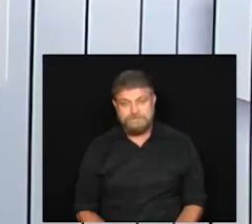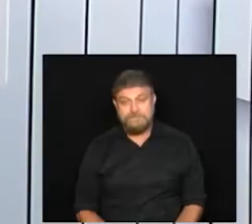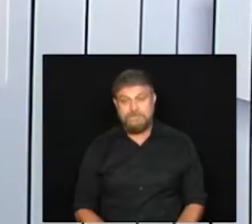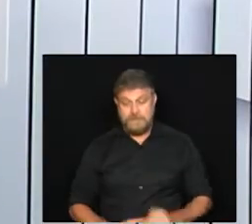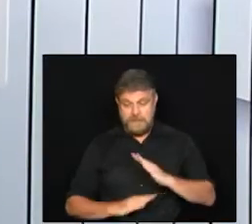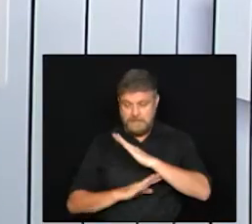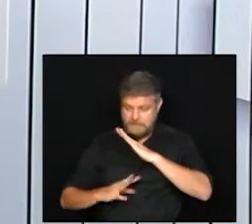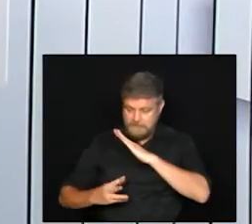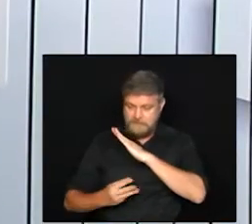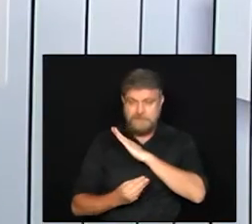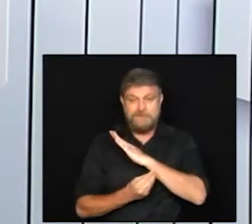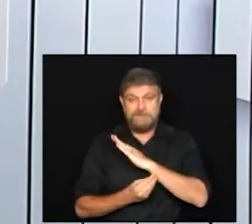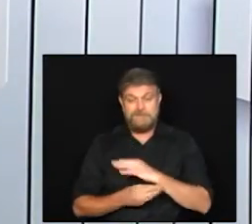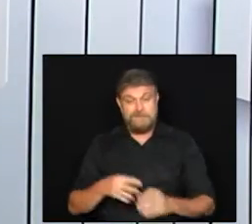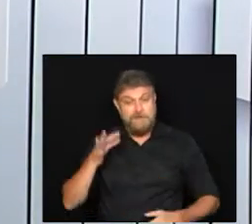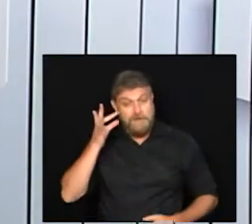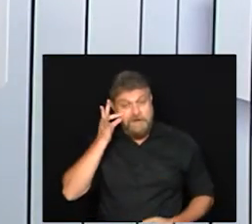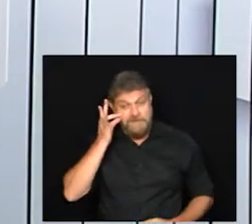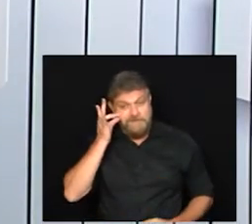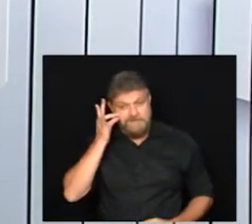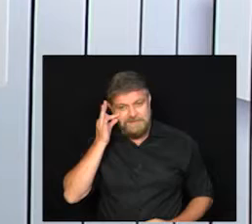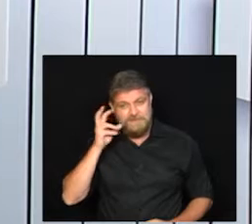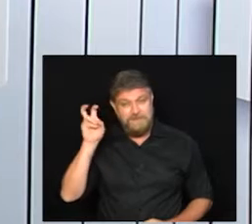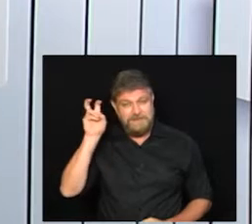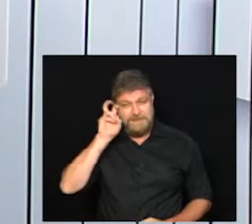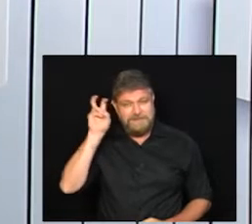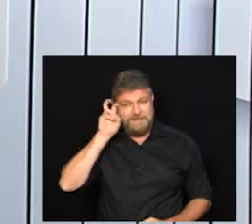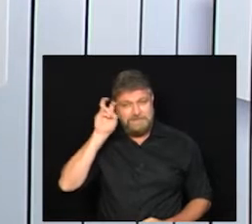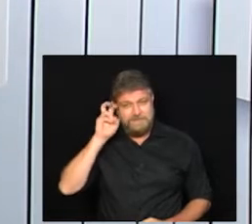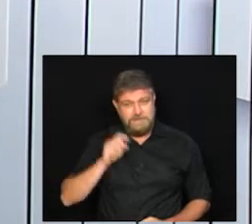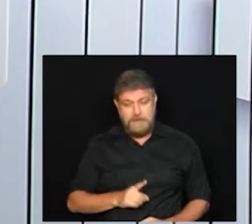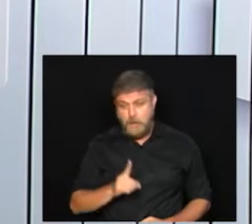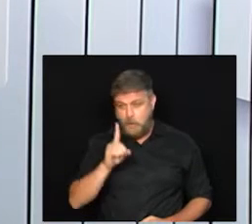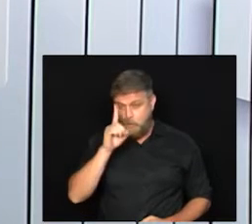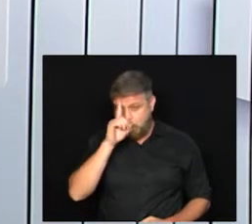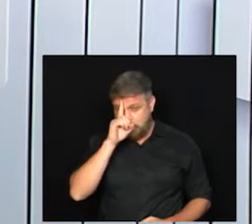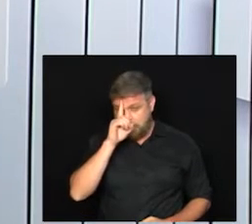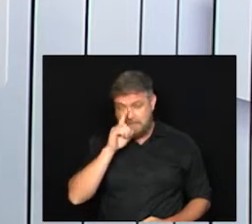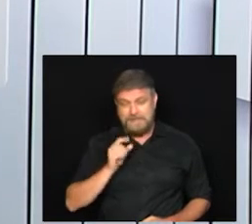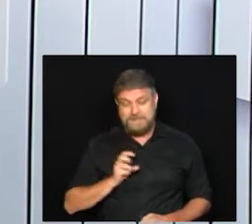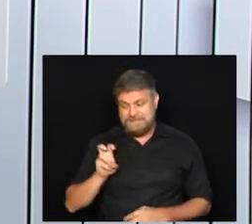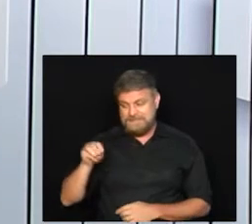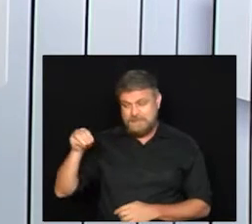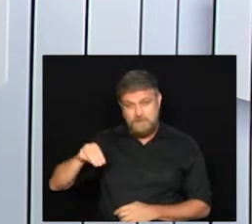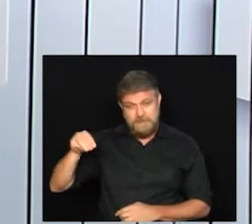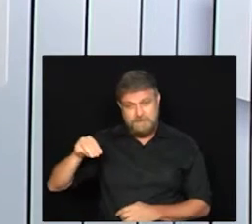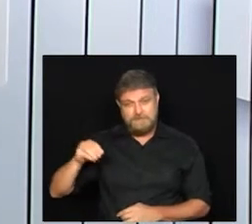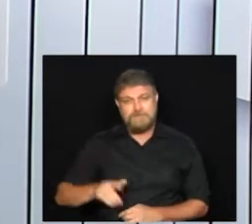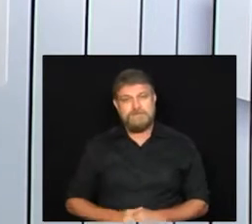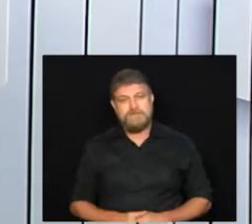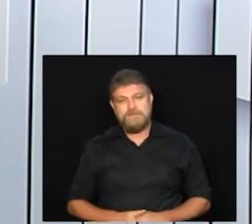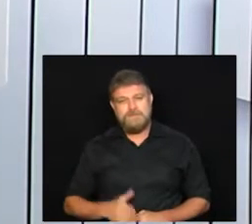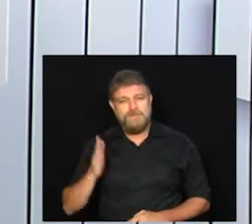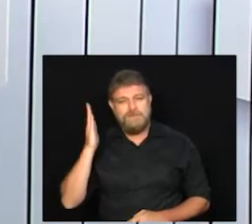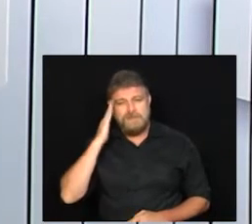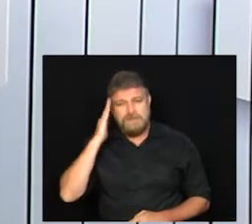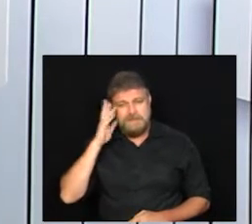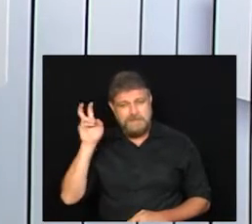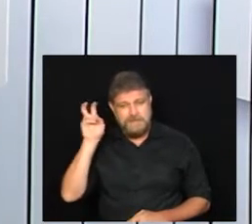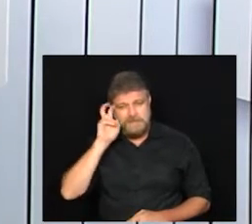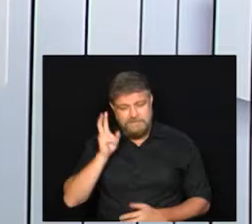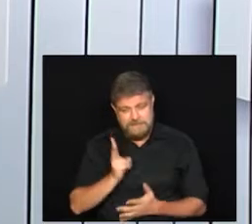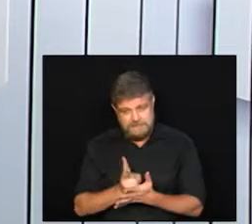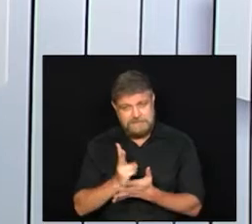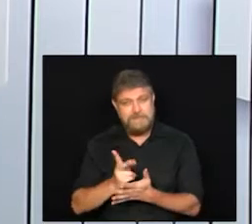Câmara Total de volta ao vivo nesta quinta-feira, 1h05. E você já sabe, toda quinta-feira